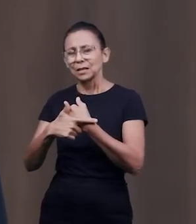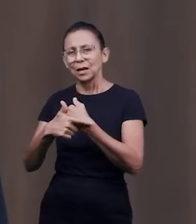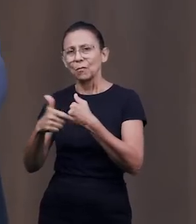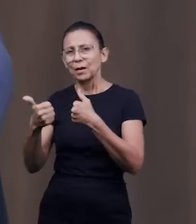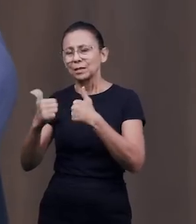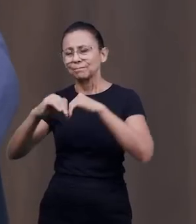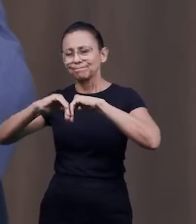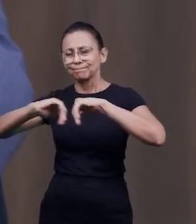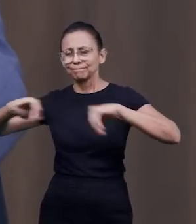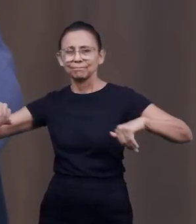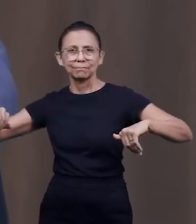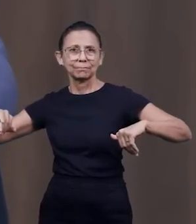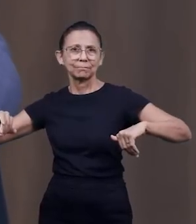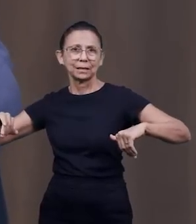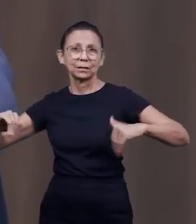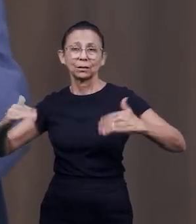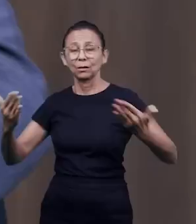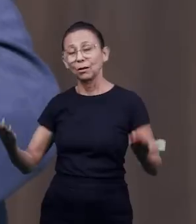Eu tinha um diácono.